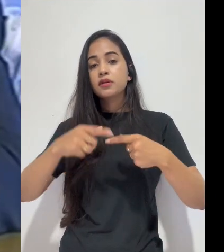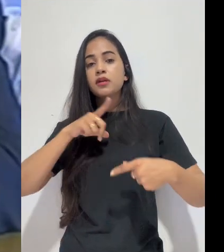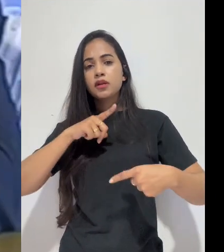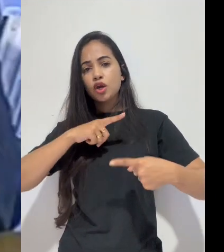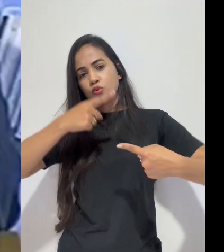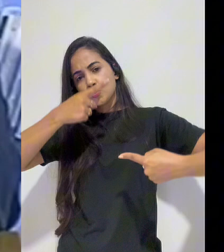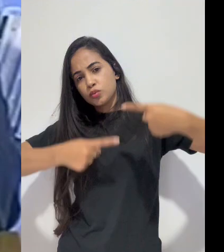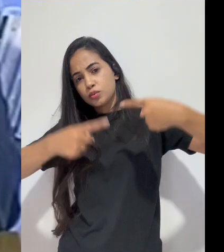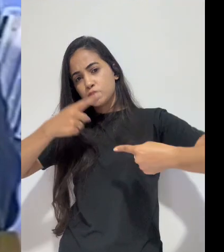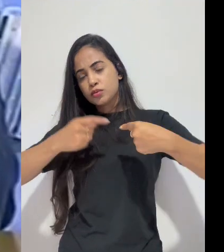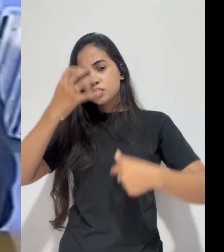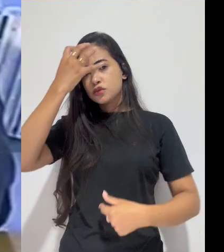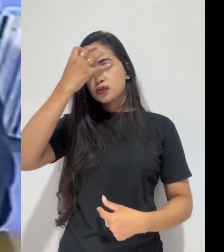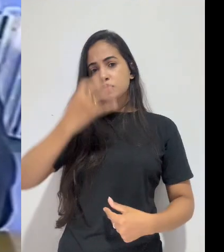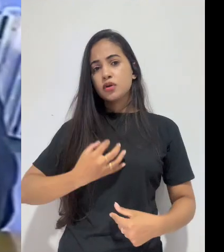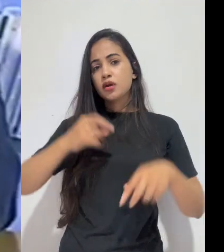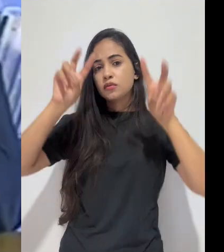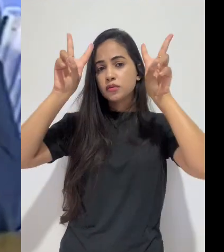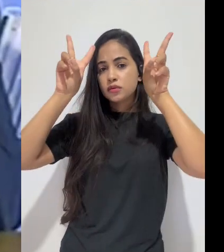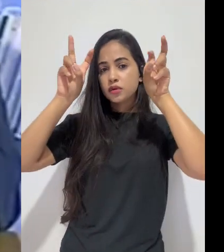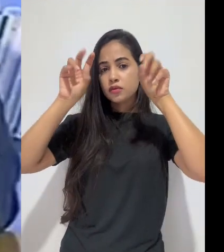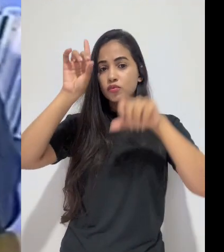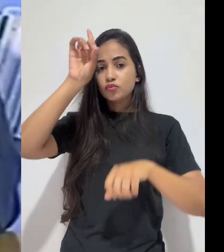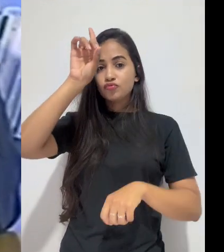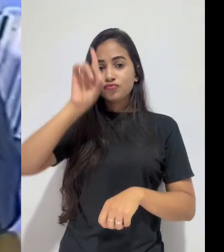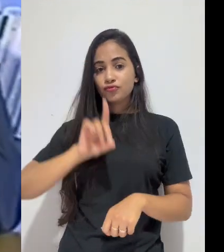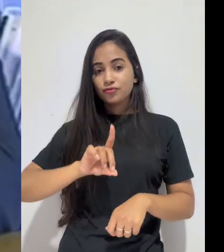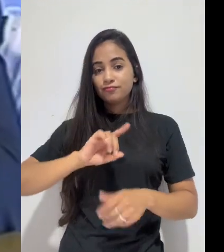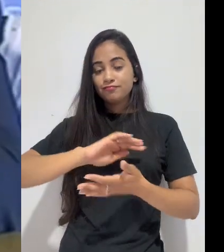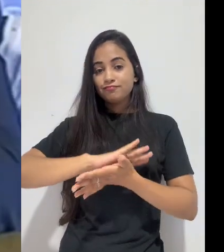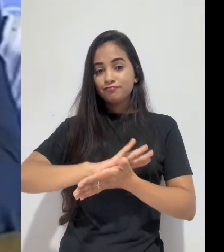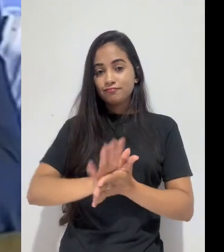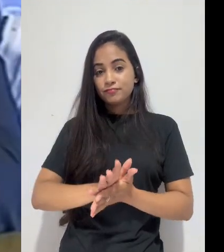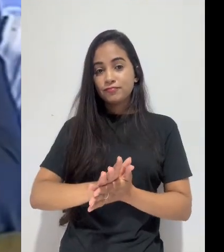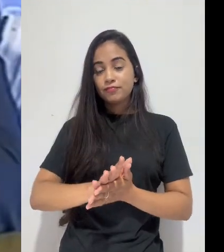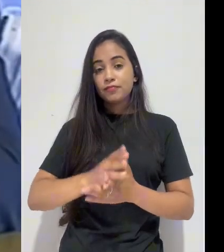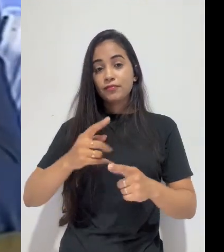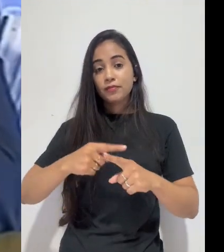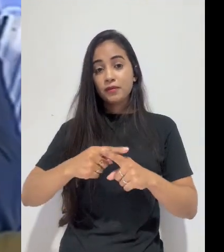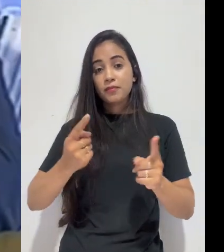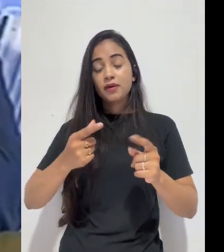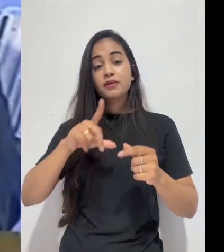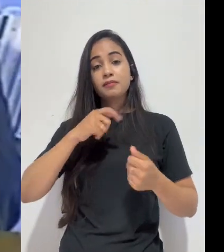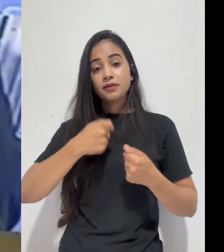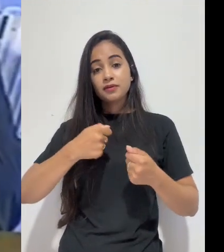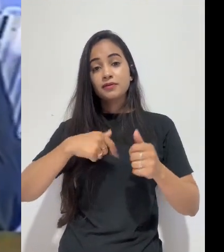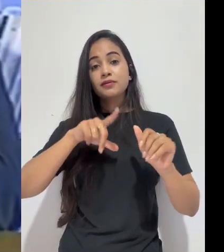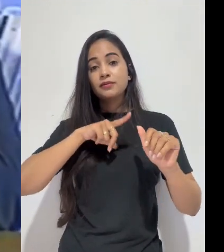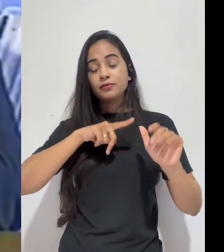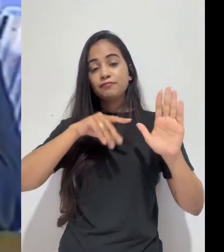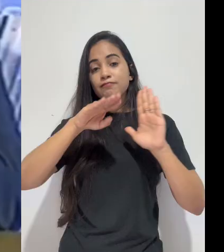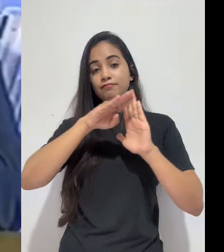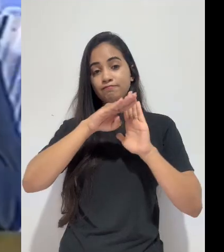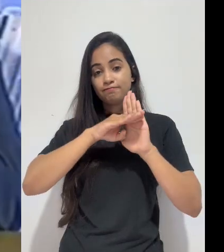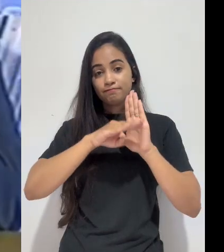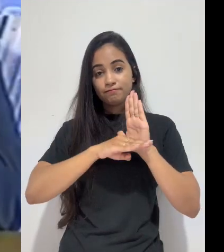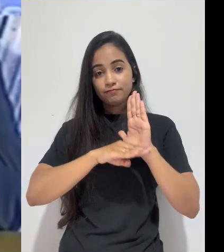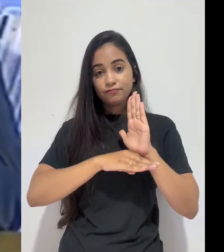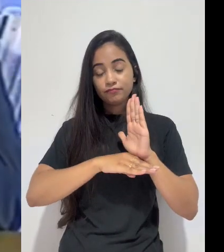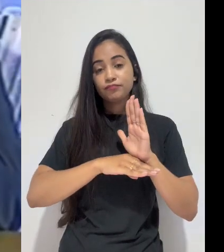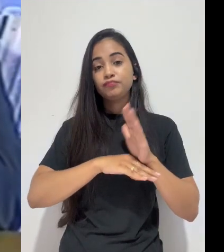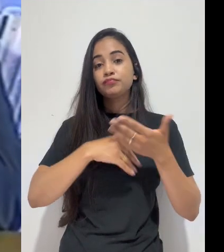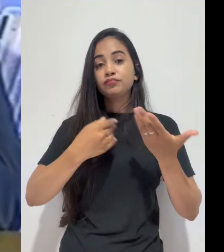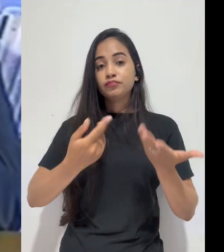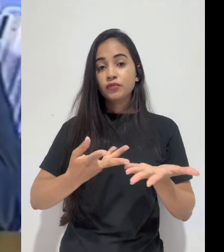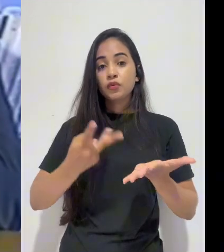discussão séria sobre o papel do direito no enfrentamento do racismo. Mas para isso é preciso qualificar a demanda. E eu diria que o caso do